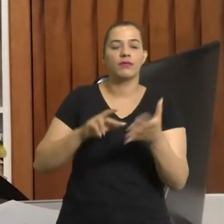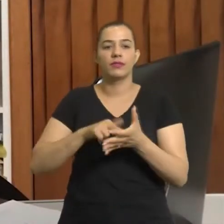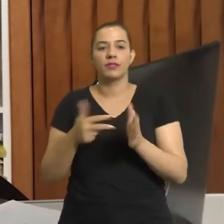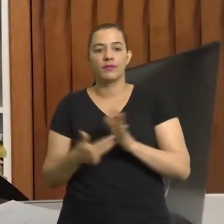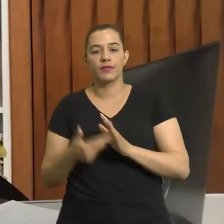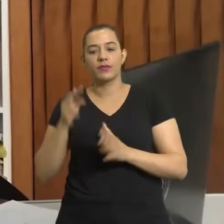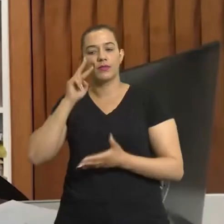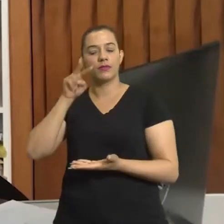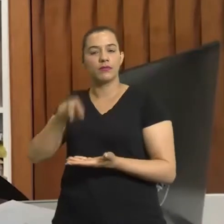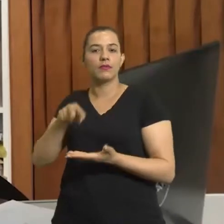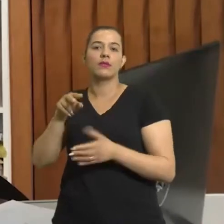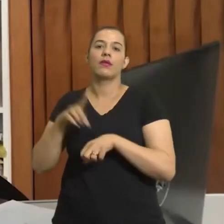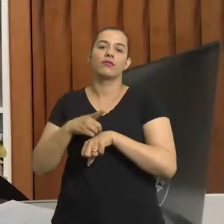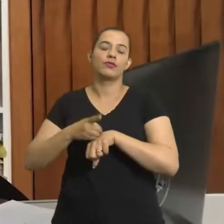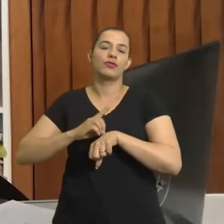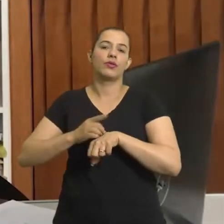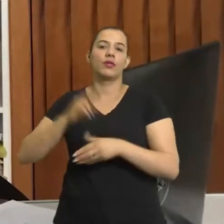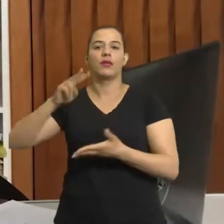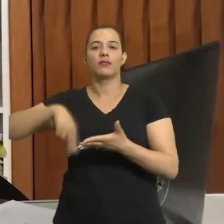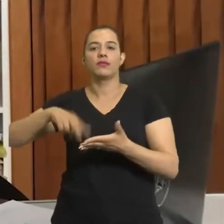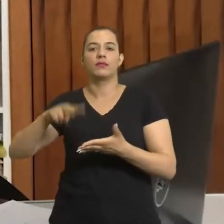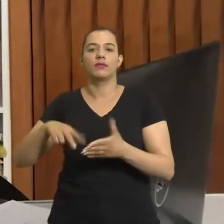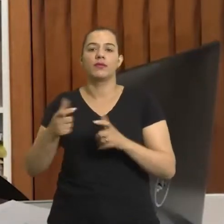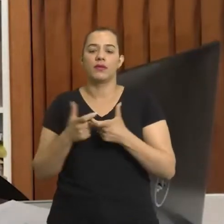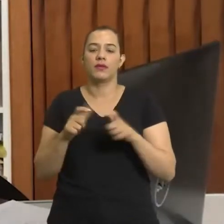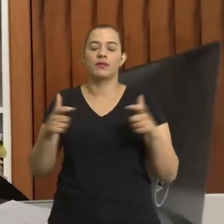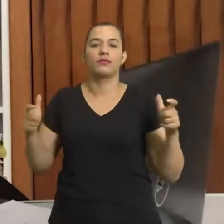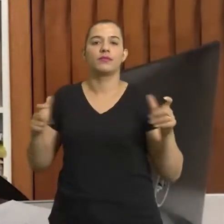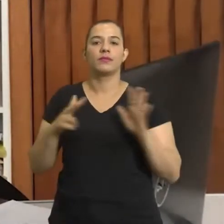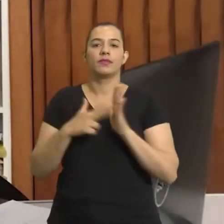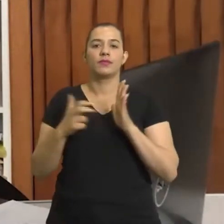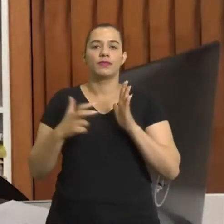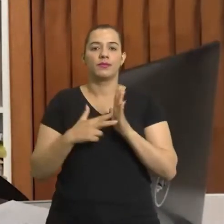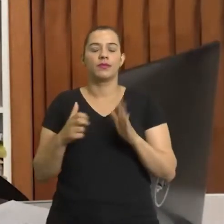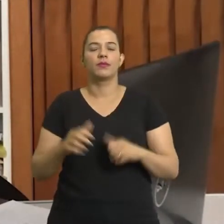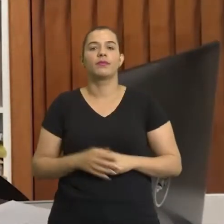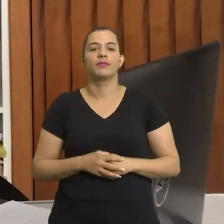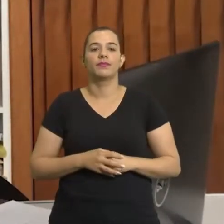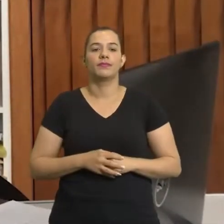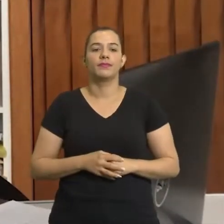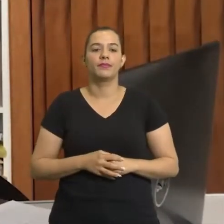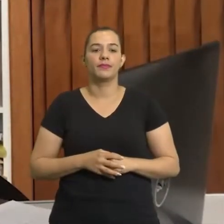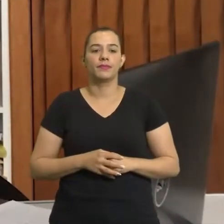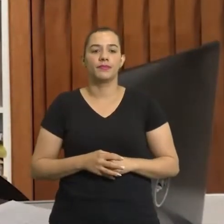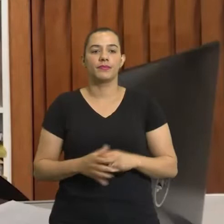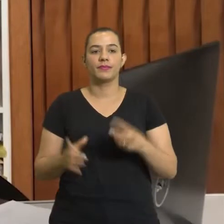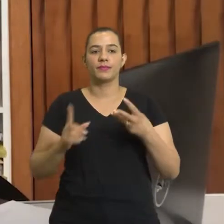palavras, a gente precisa buscar, né, a gente precisa ampliar esse conhecimento linguístico.